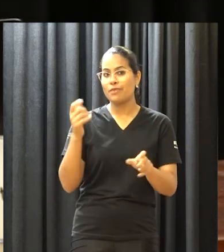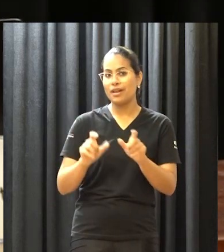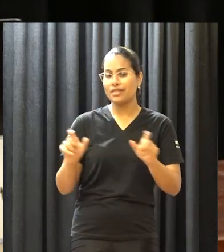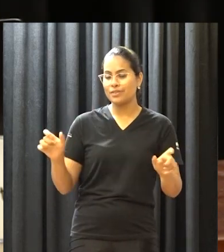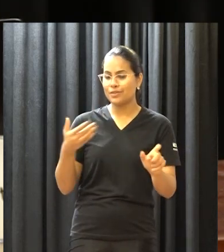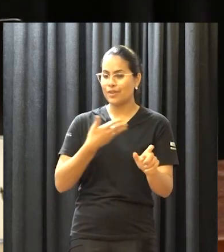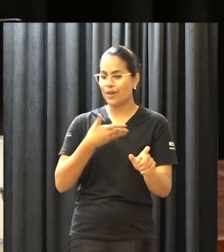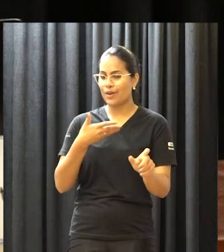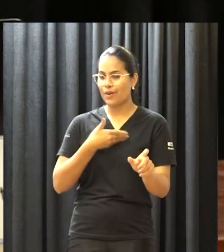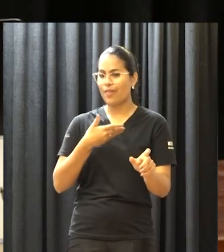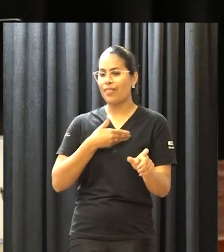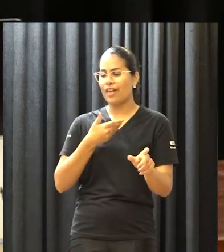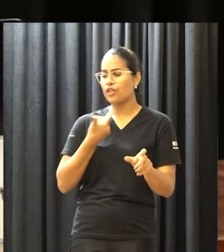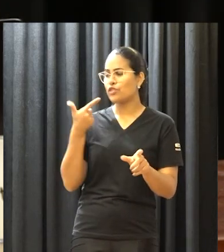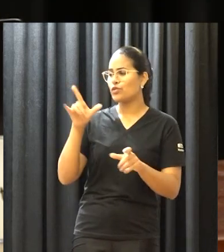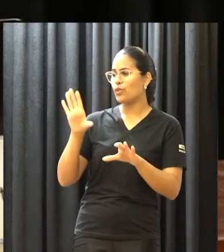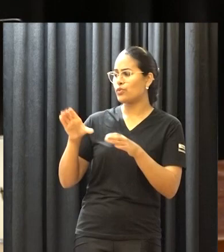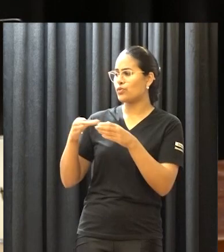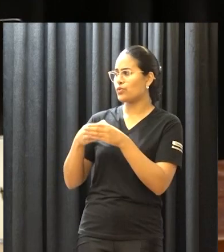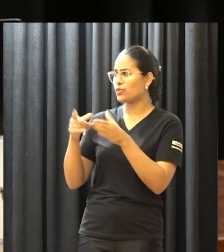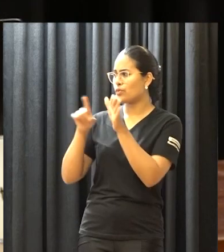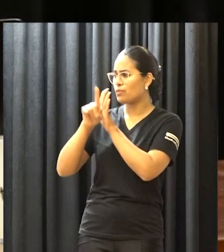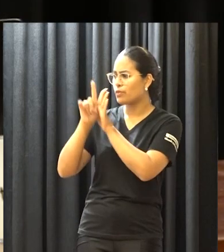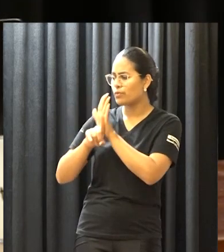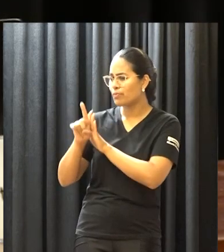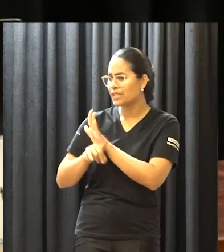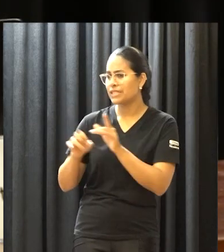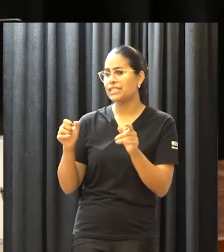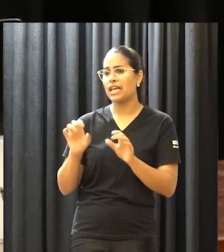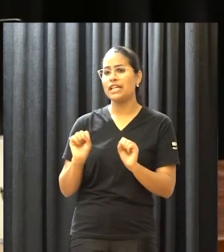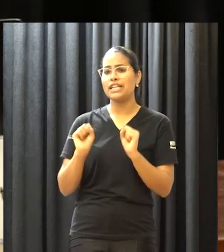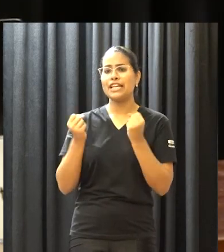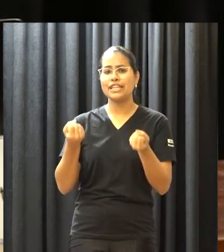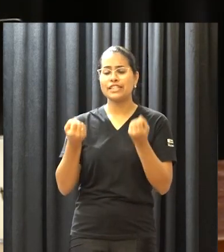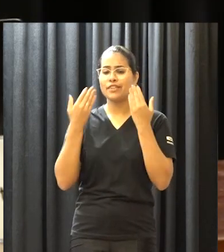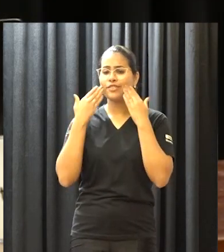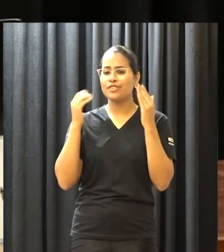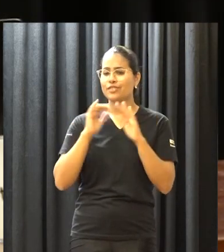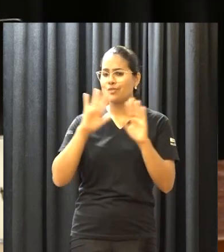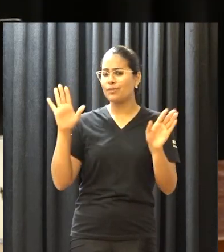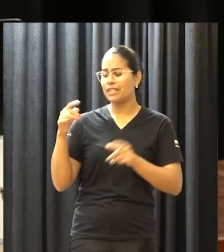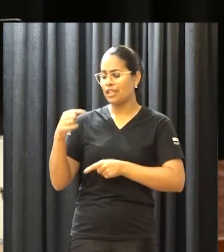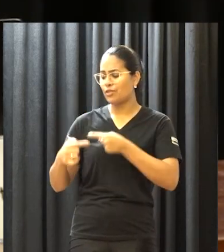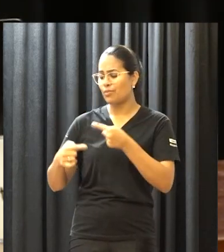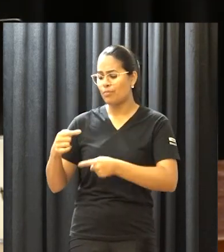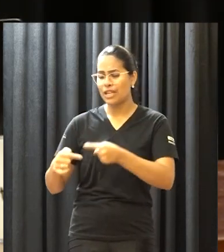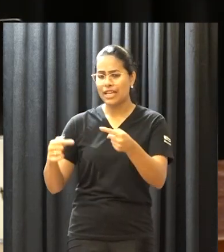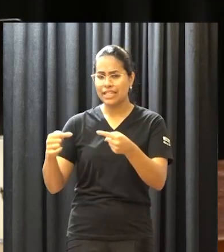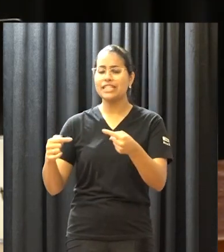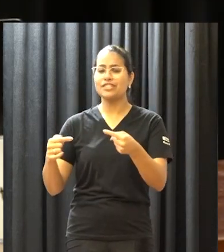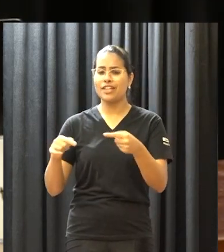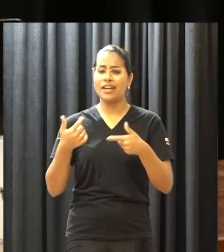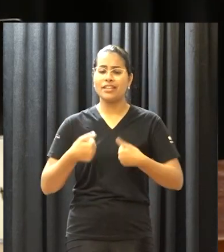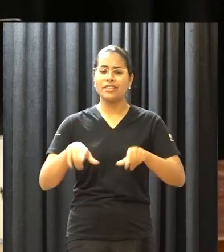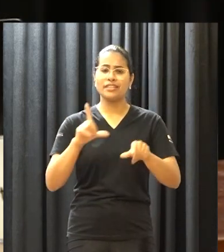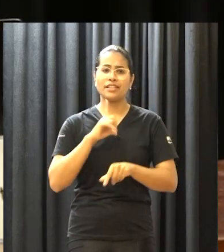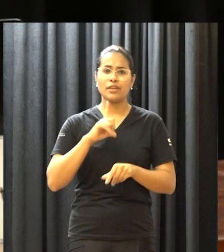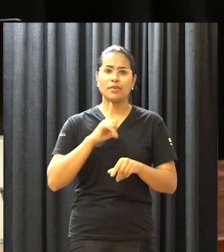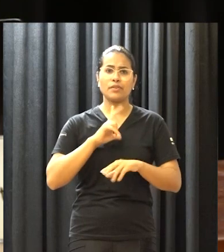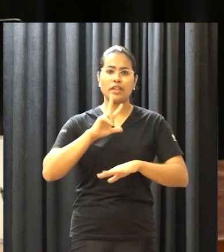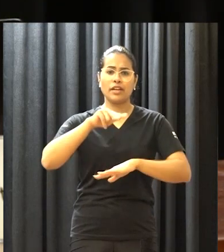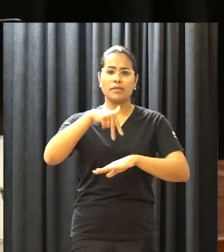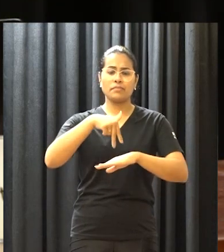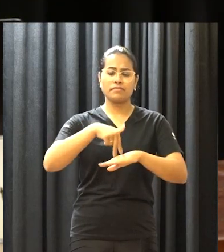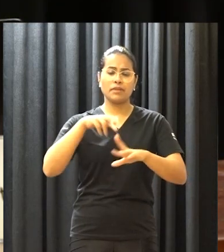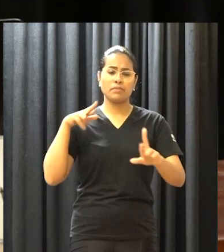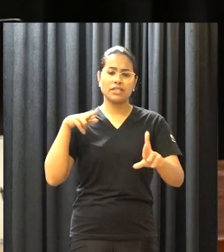outros grupos marginalizados e defendem a visibilidade política e a representatividade deles nos diversos